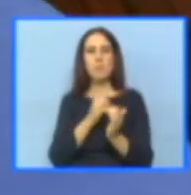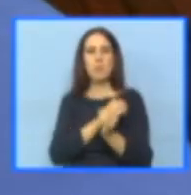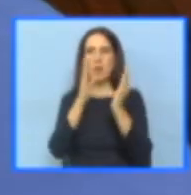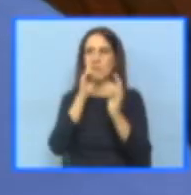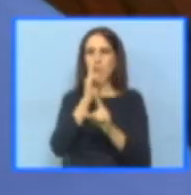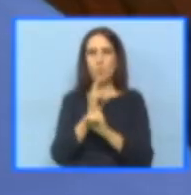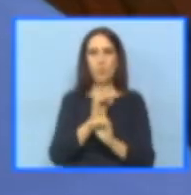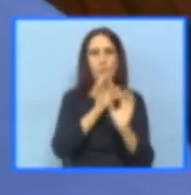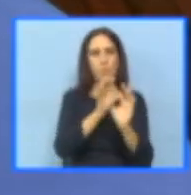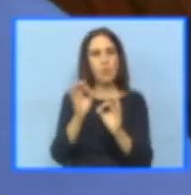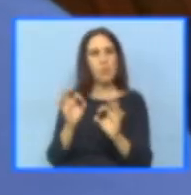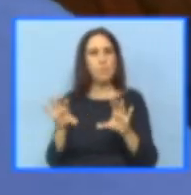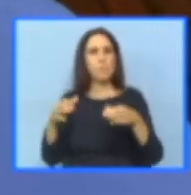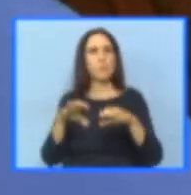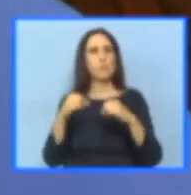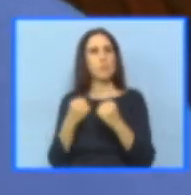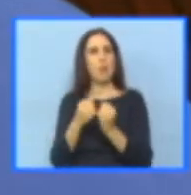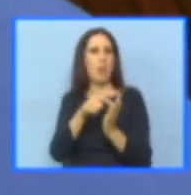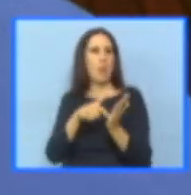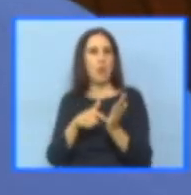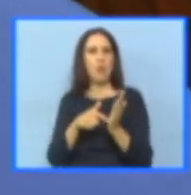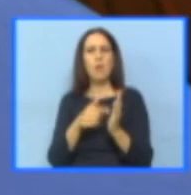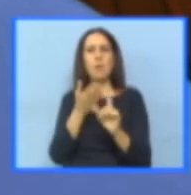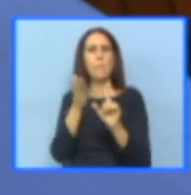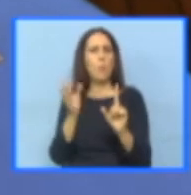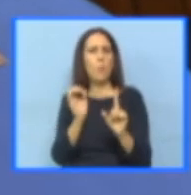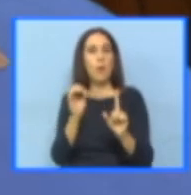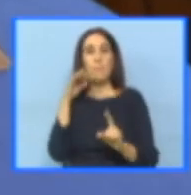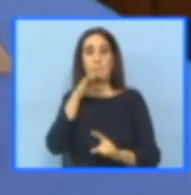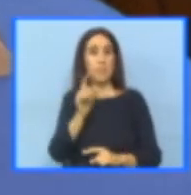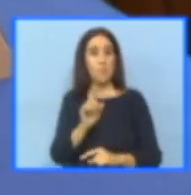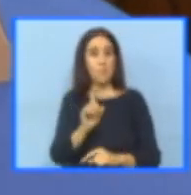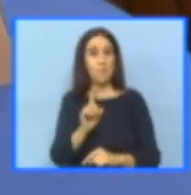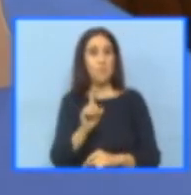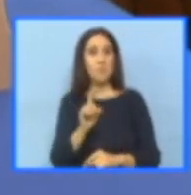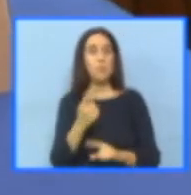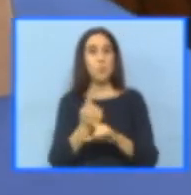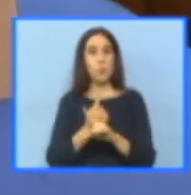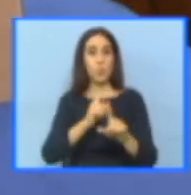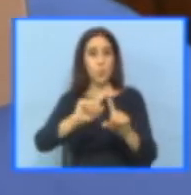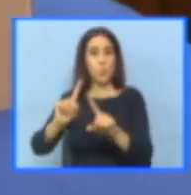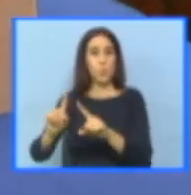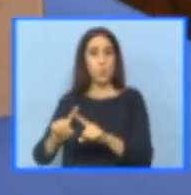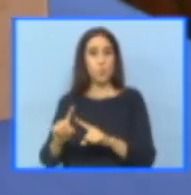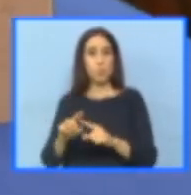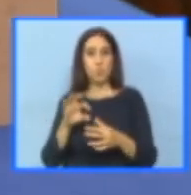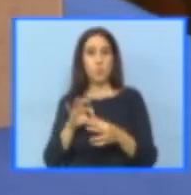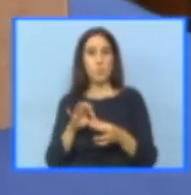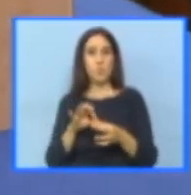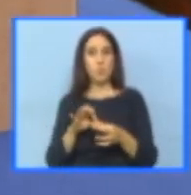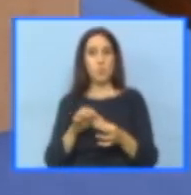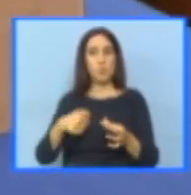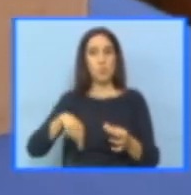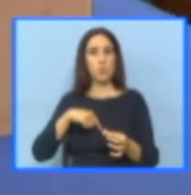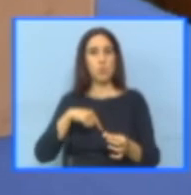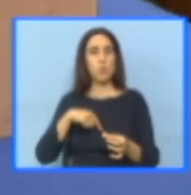tudo pastoral social, não há nada que fuja. Mas na família não, há muitas outras coisas que são, no que diz respeito à nossa